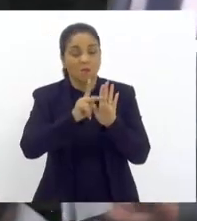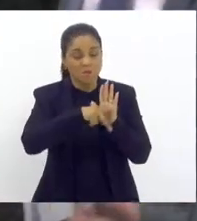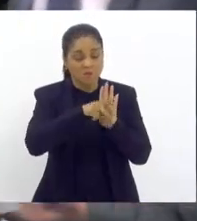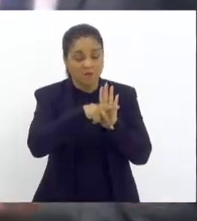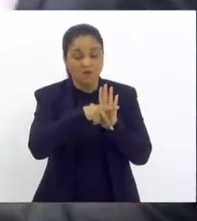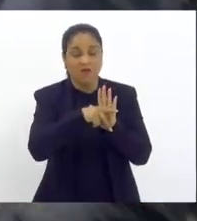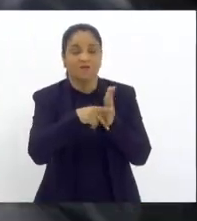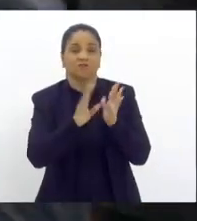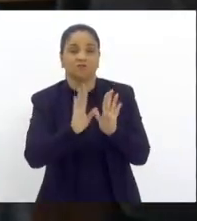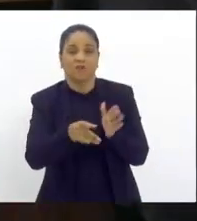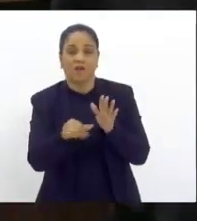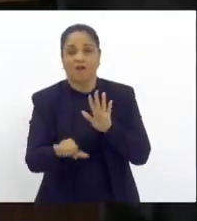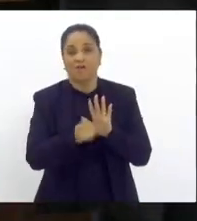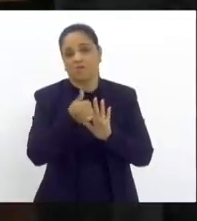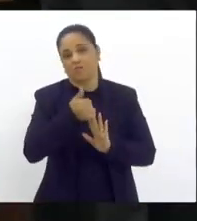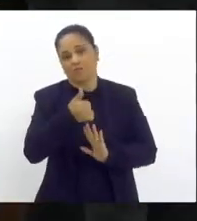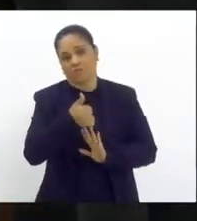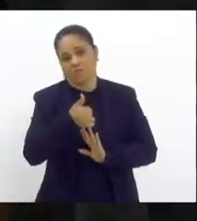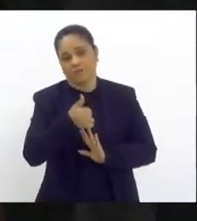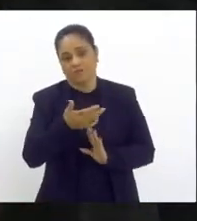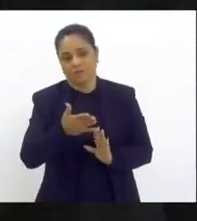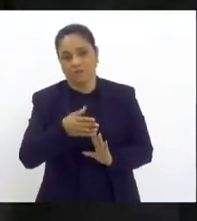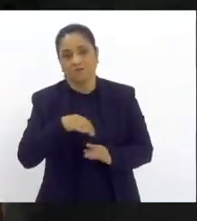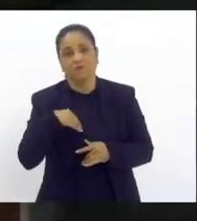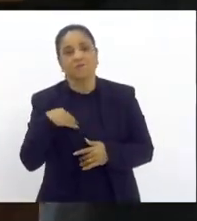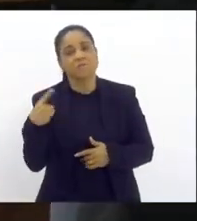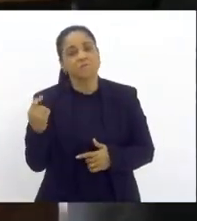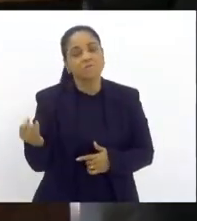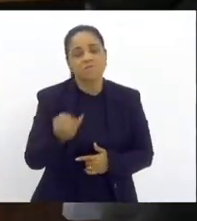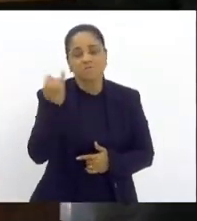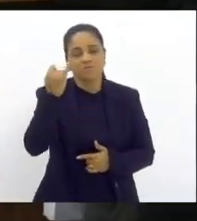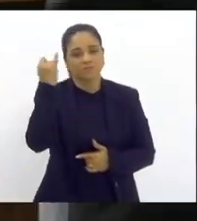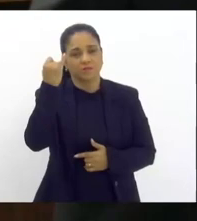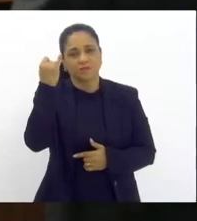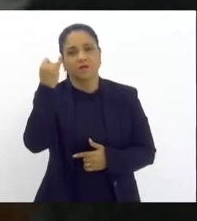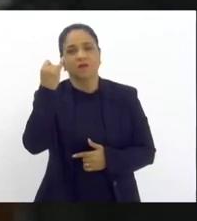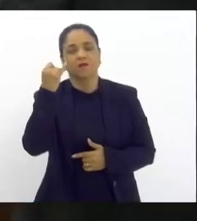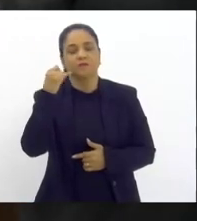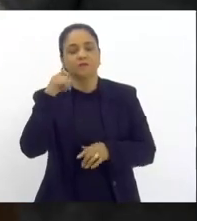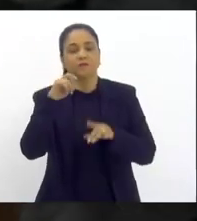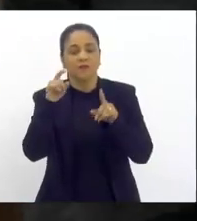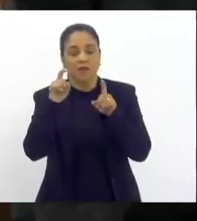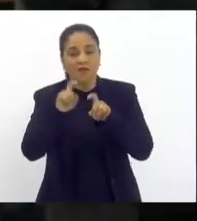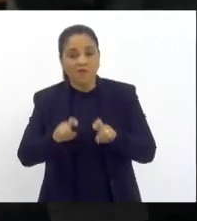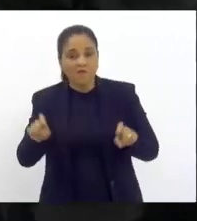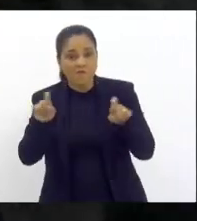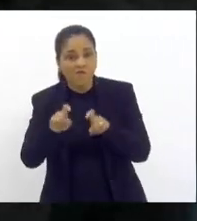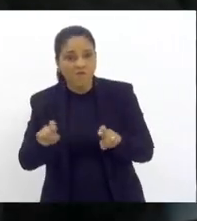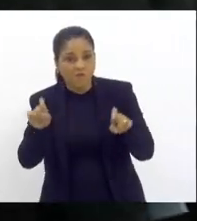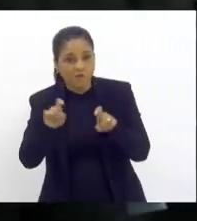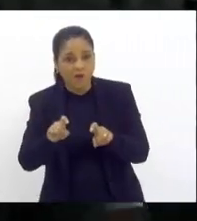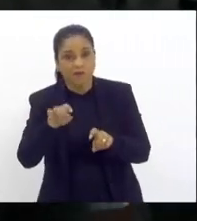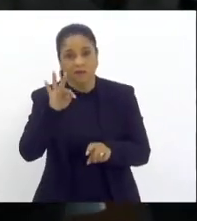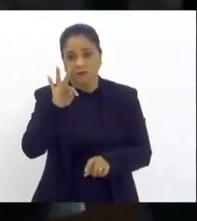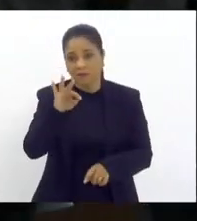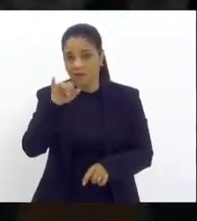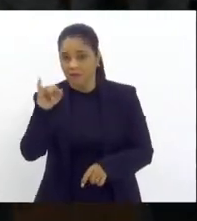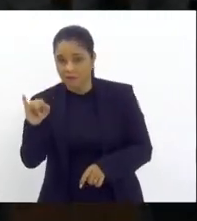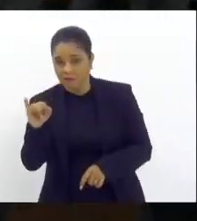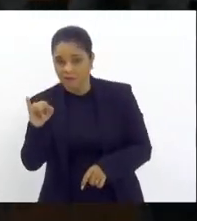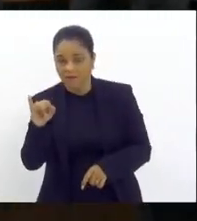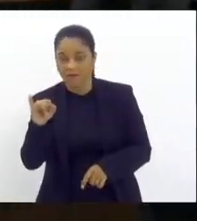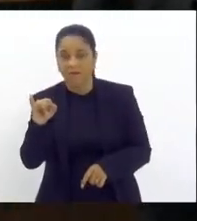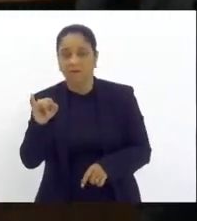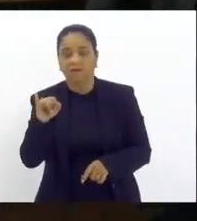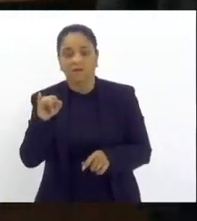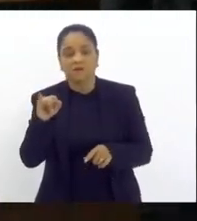originais. Então é fundamental um apreço com carinho da informática da casa, no sentido de que a gente faça